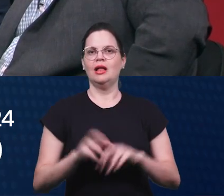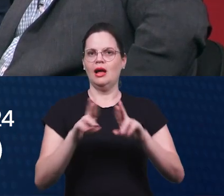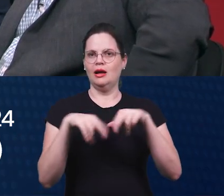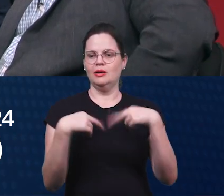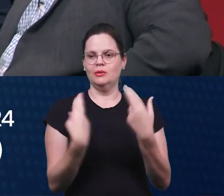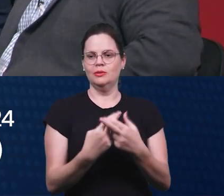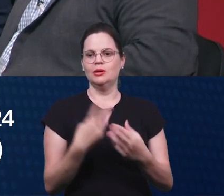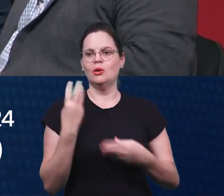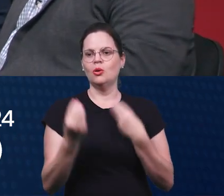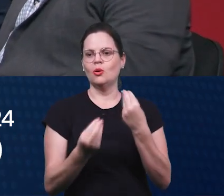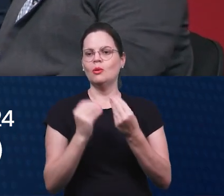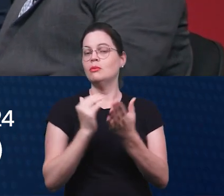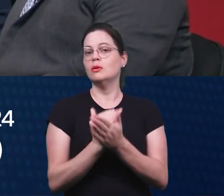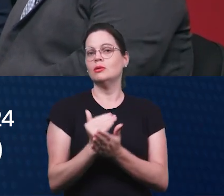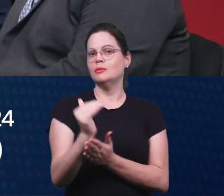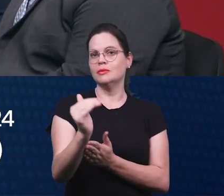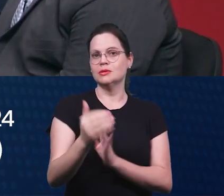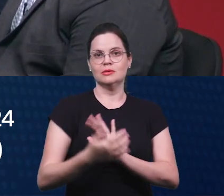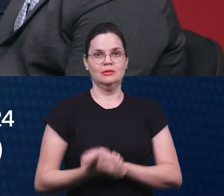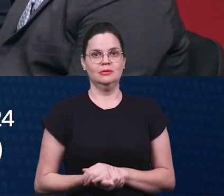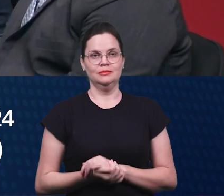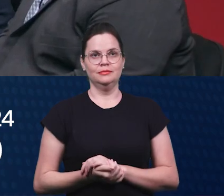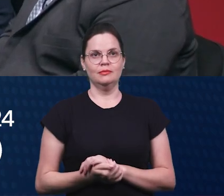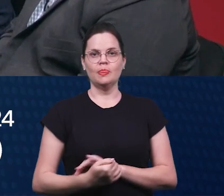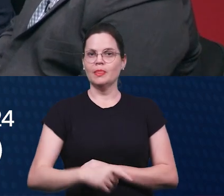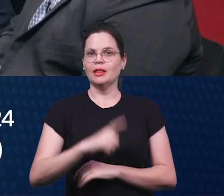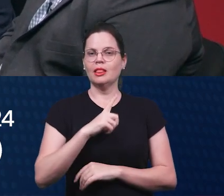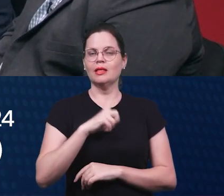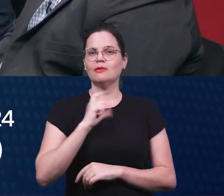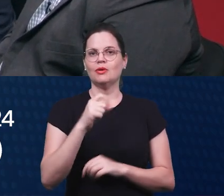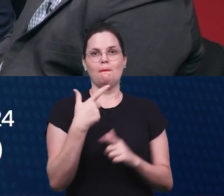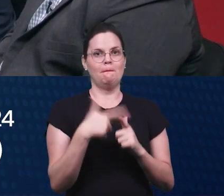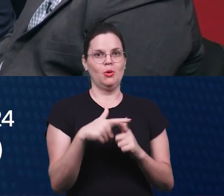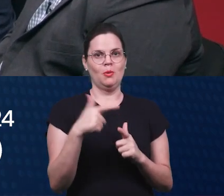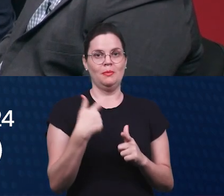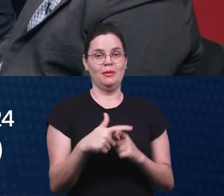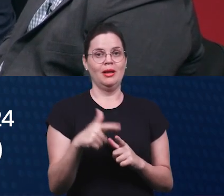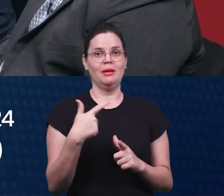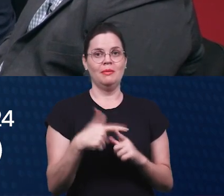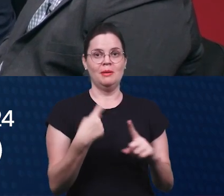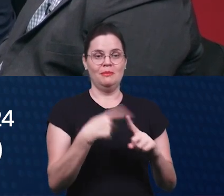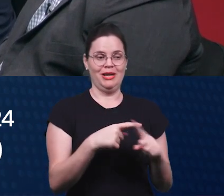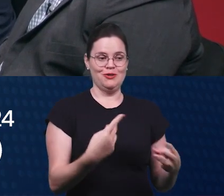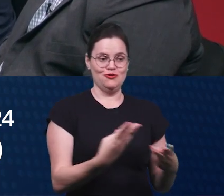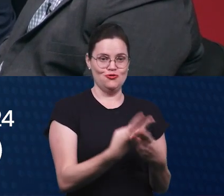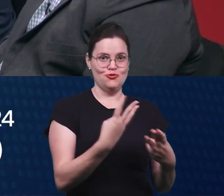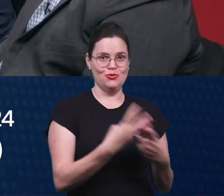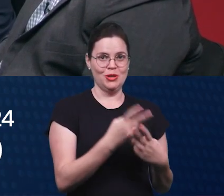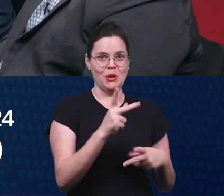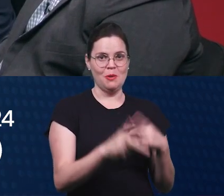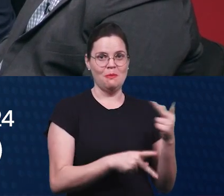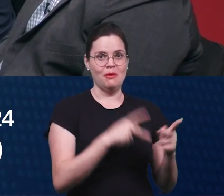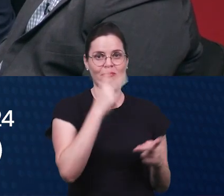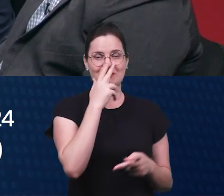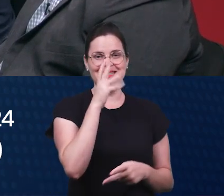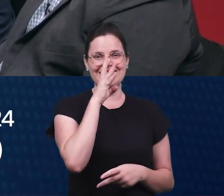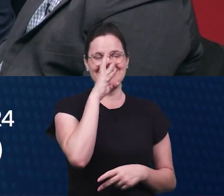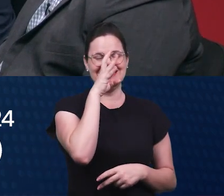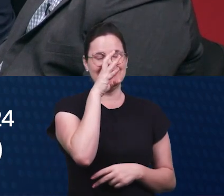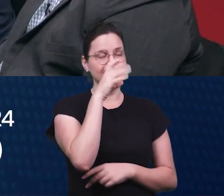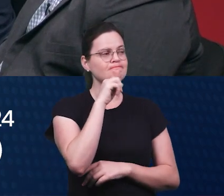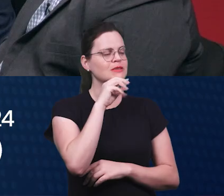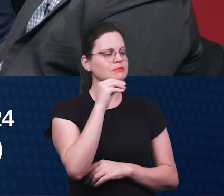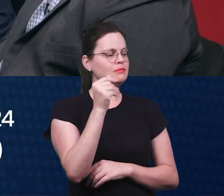começou com um problema de resistência dos judeus, ou melhor, não é bem uma